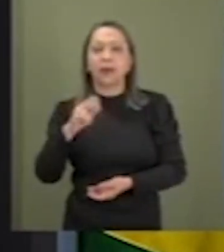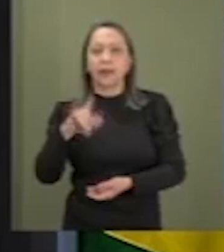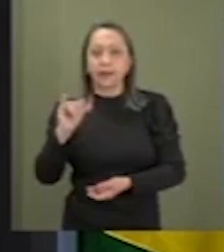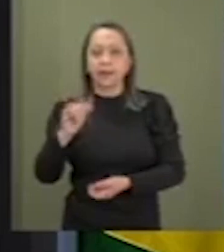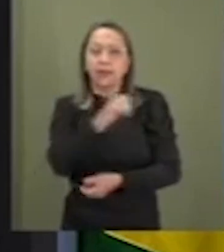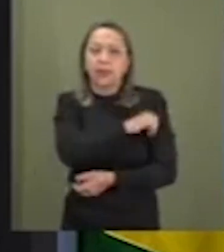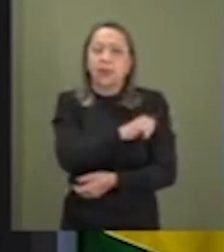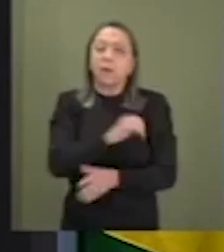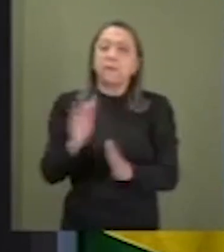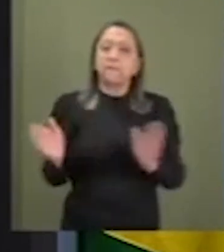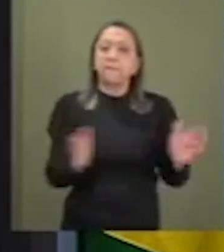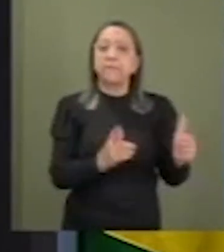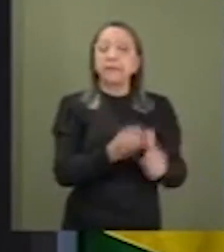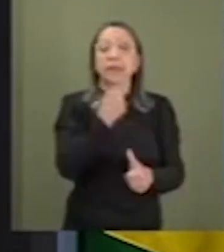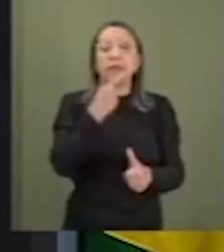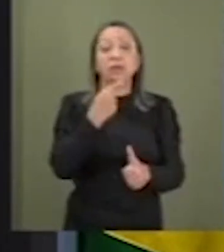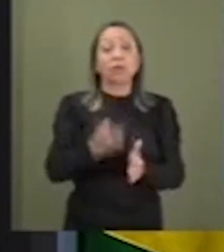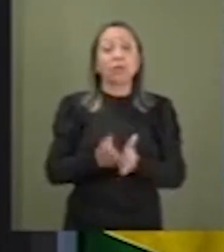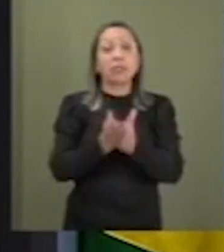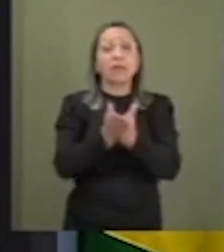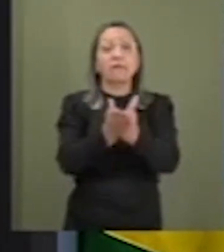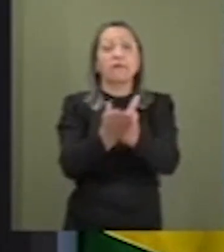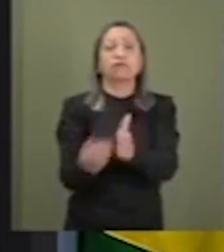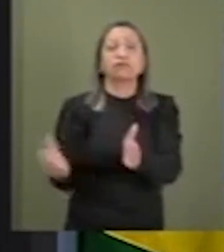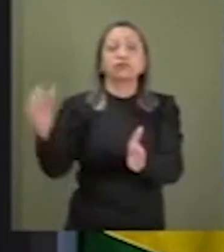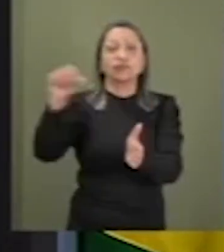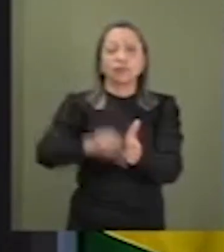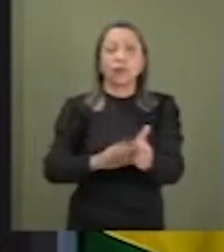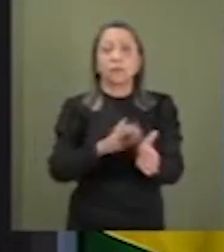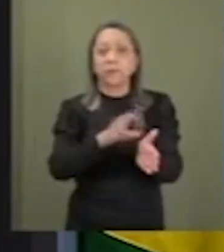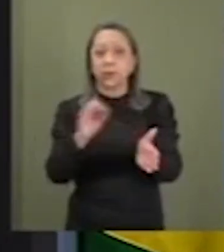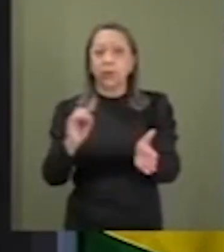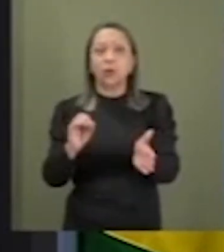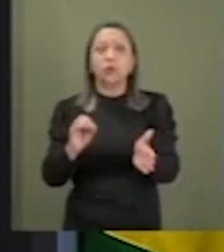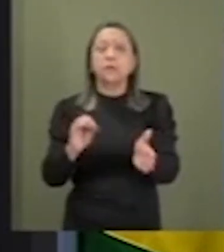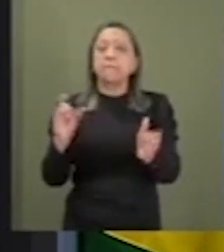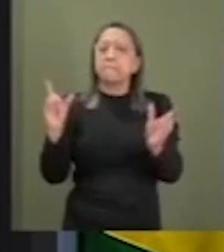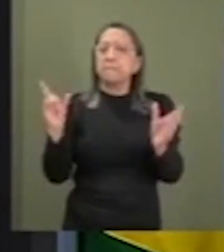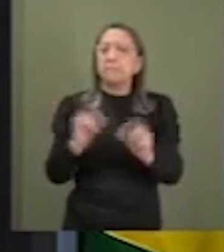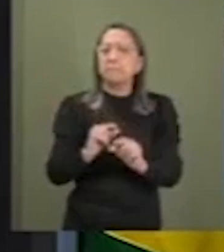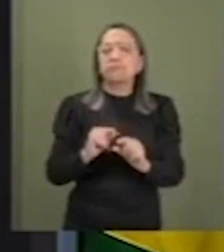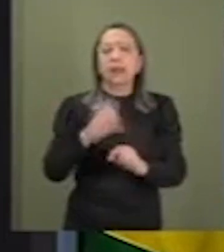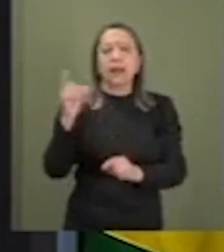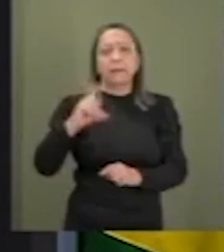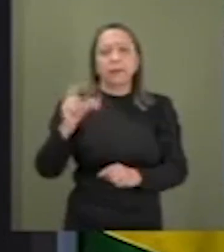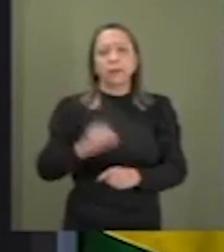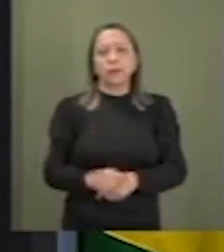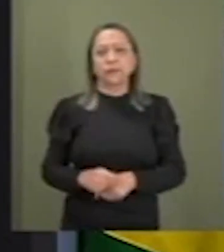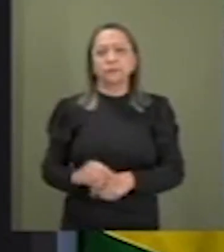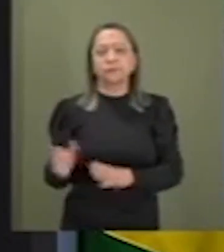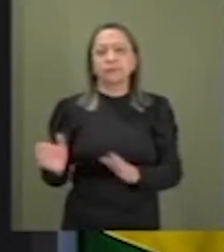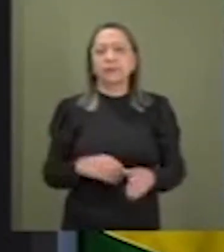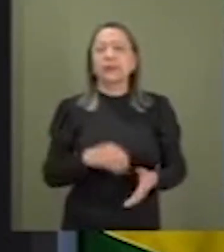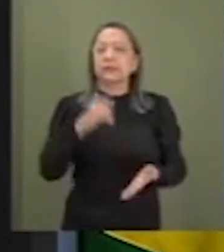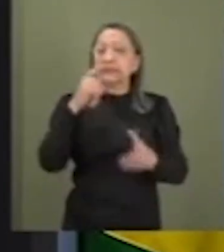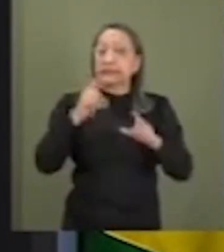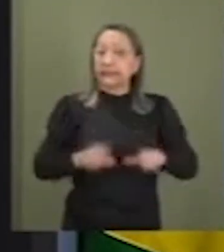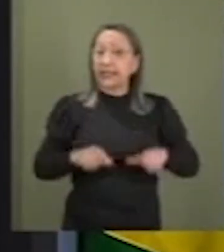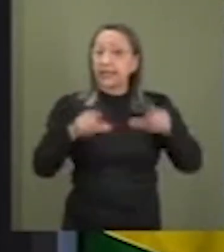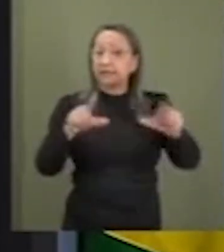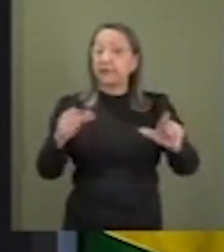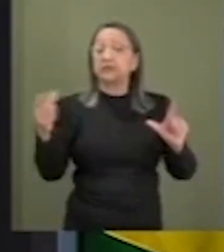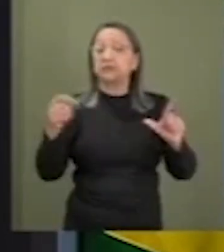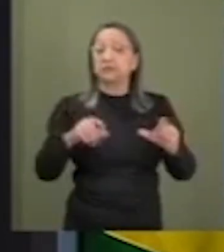Primeiro abastecimento de navio da frota com biobunker de menor pegada de carbono. Certificação internacional